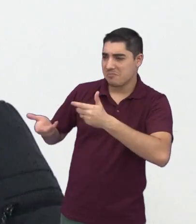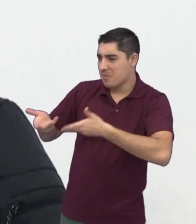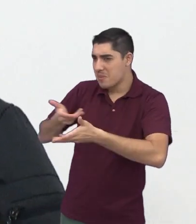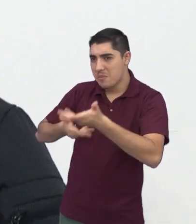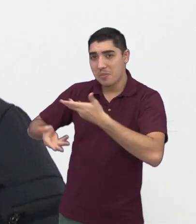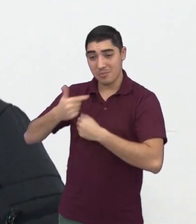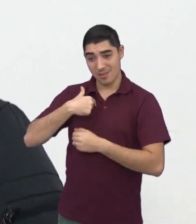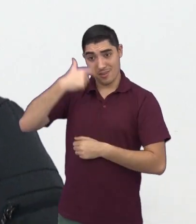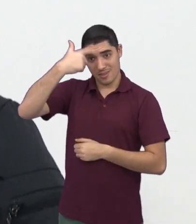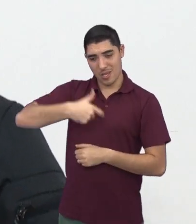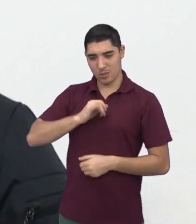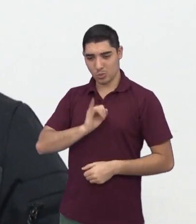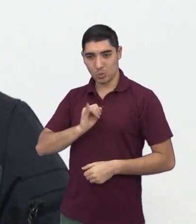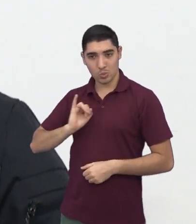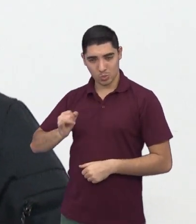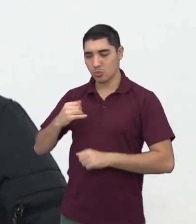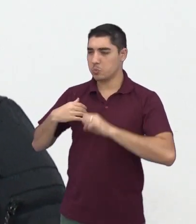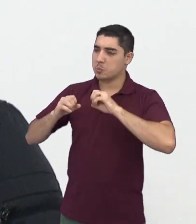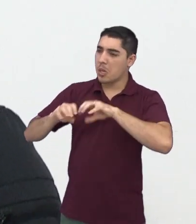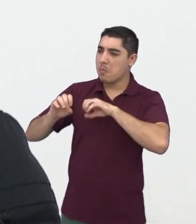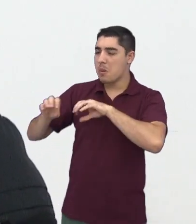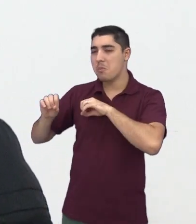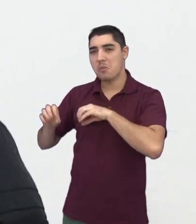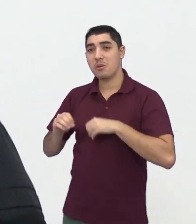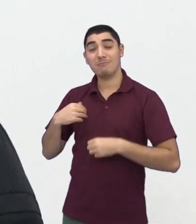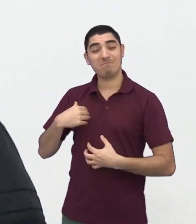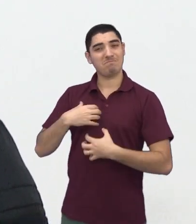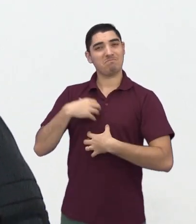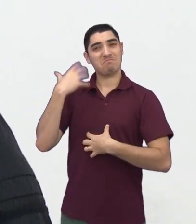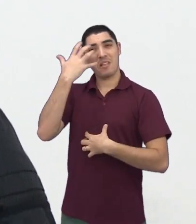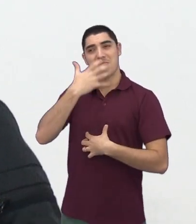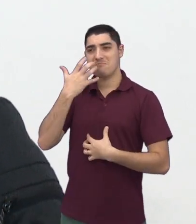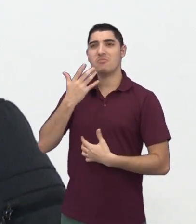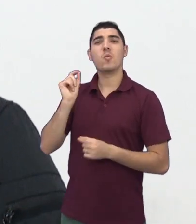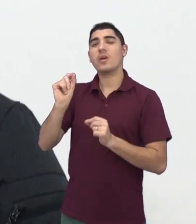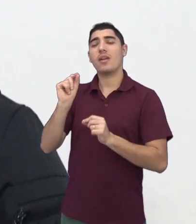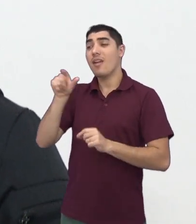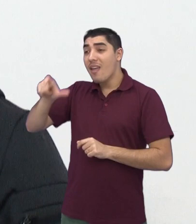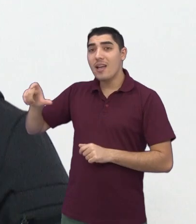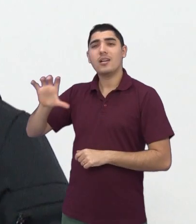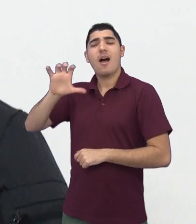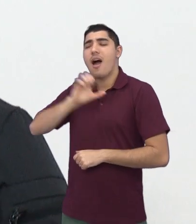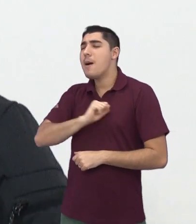professores, como instrutores, mas aquela paixão também por se exercitar. E é